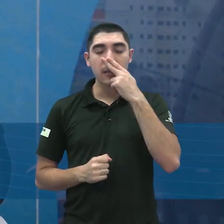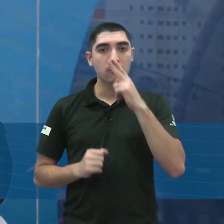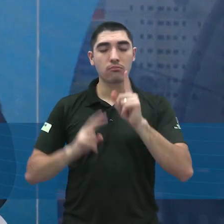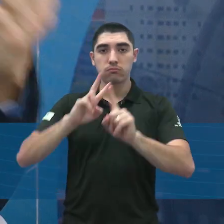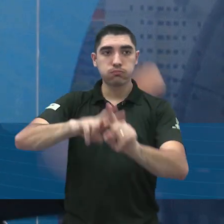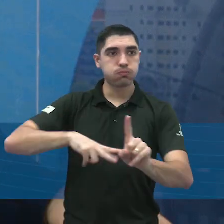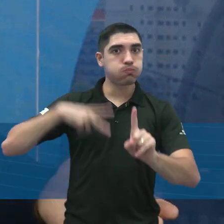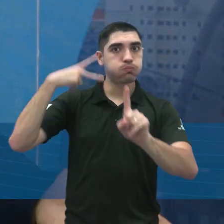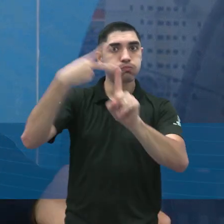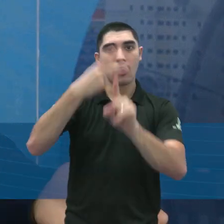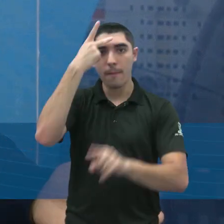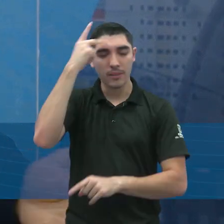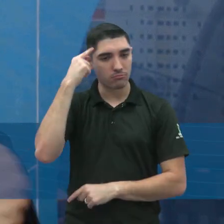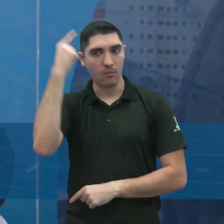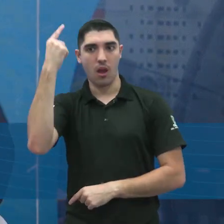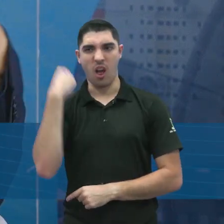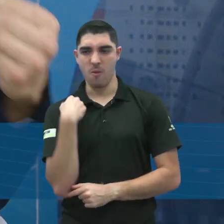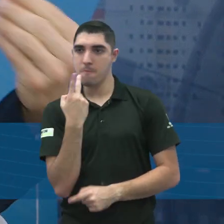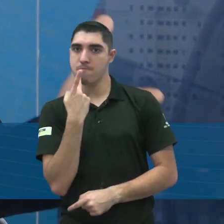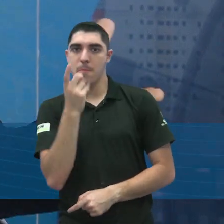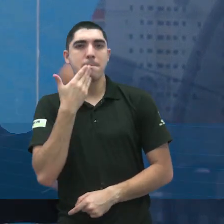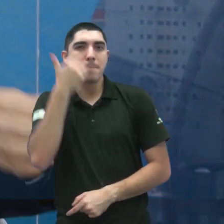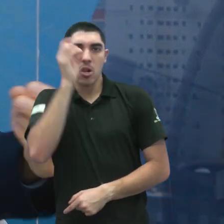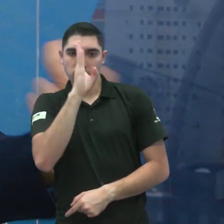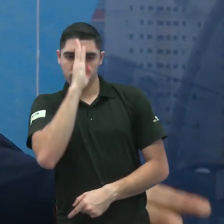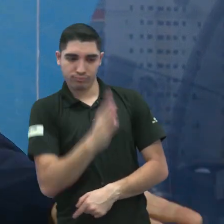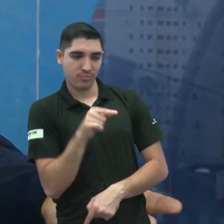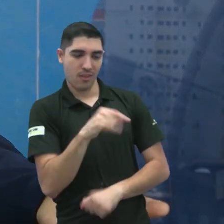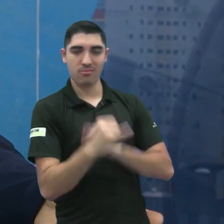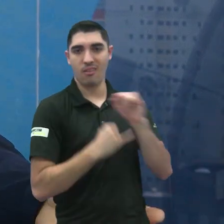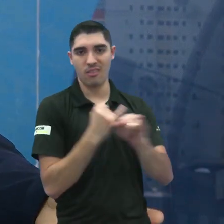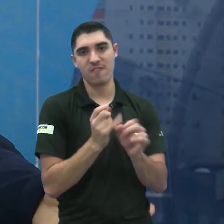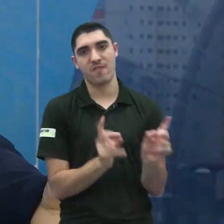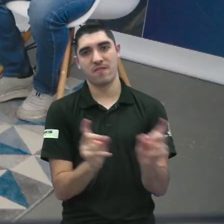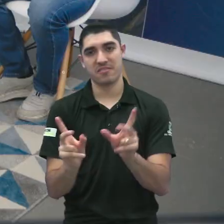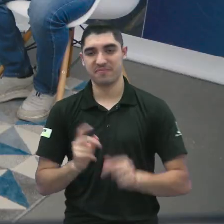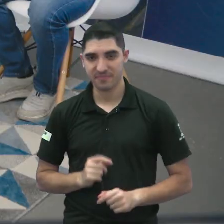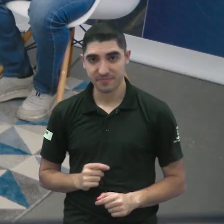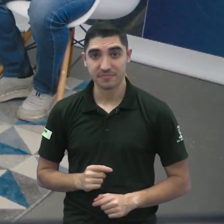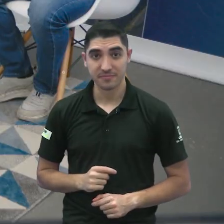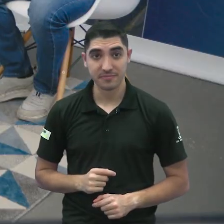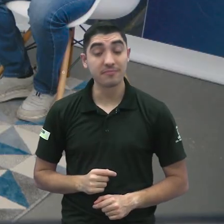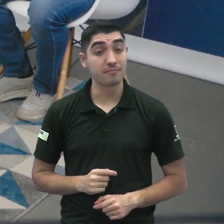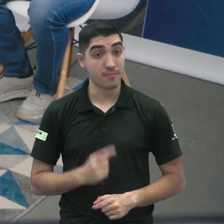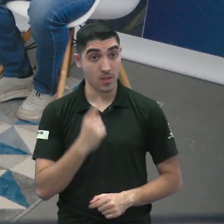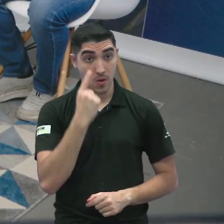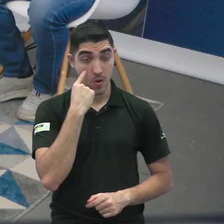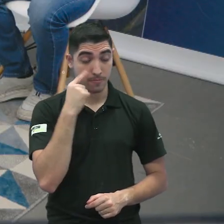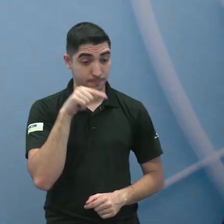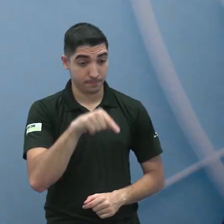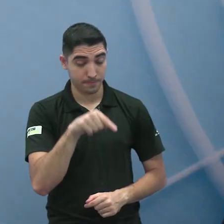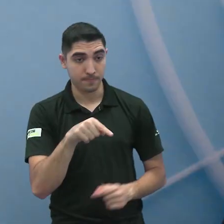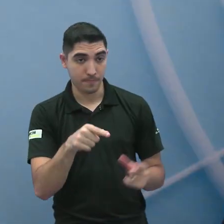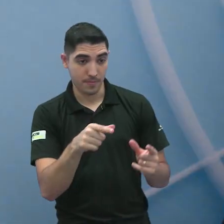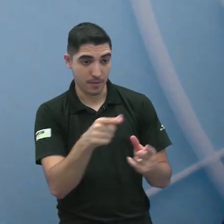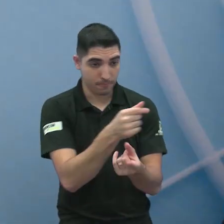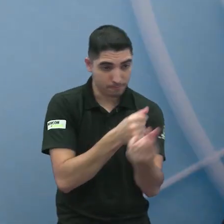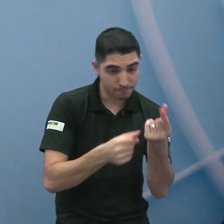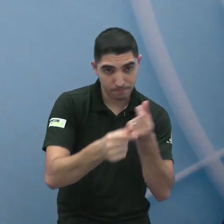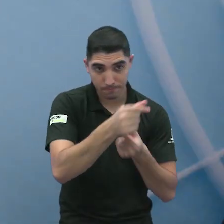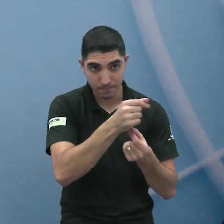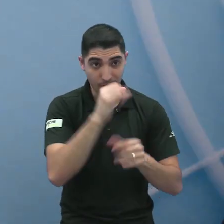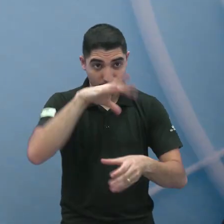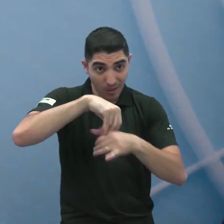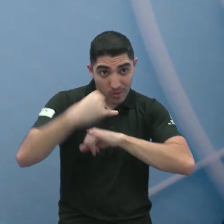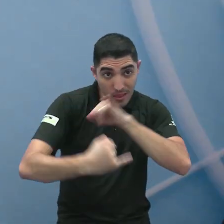número extremamente alto de pessoas e sempre vai existir alguém querendo demandar aquele produto. Olha só, gente, o comércio eletrônico